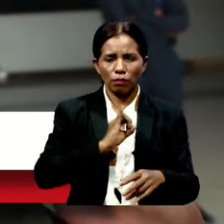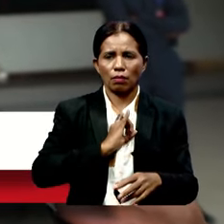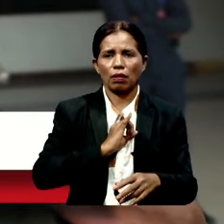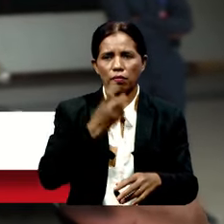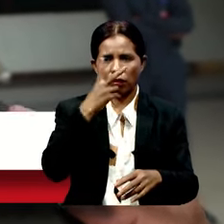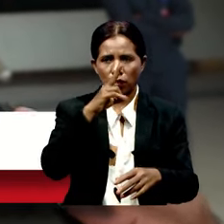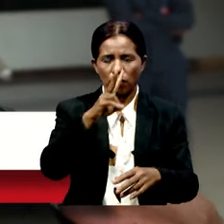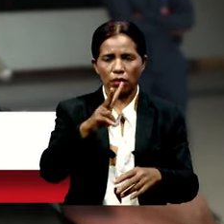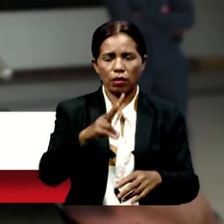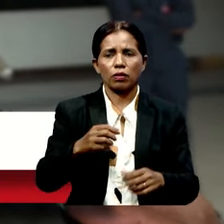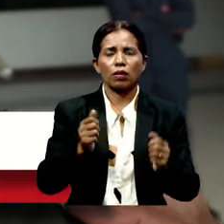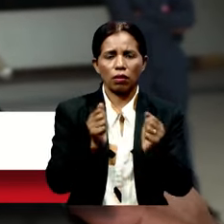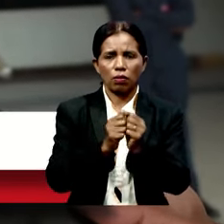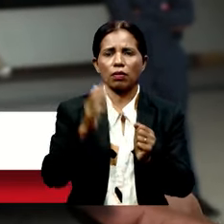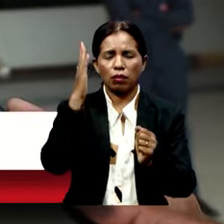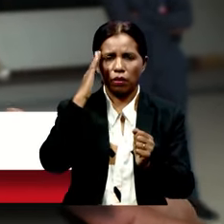consciência,